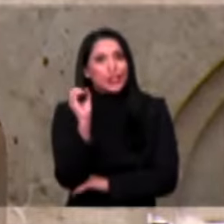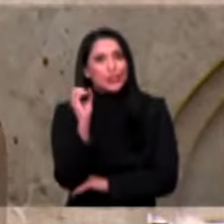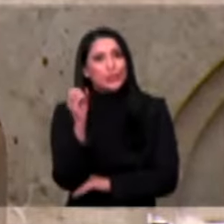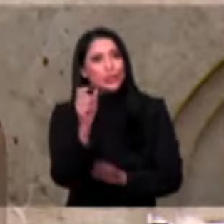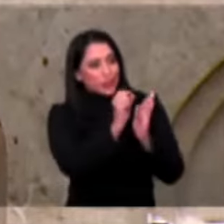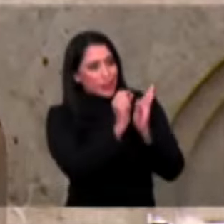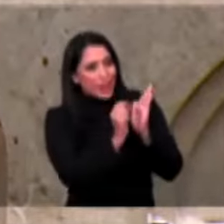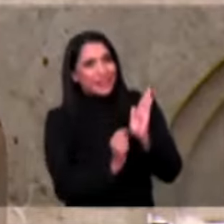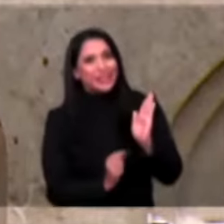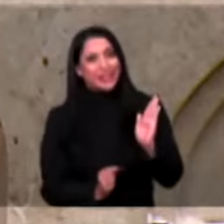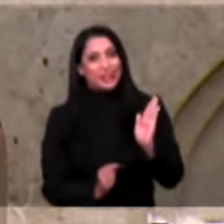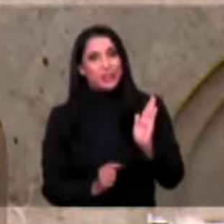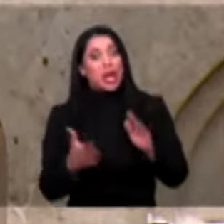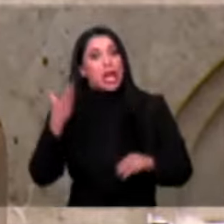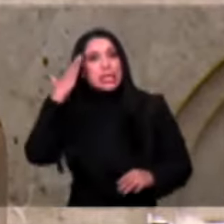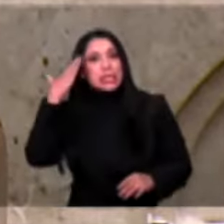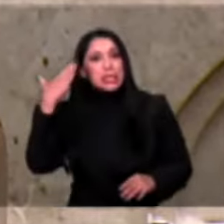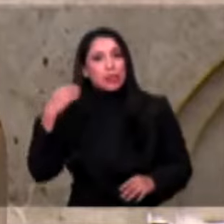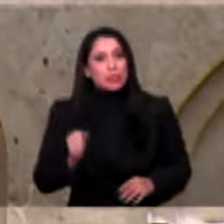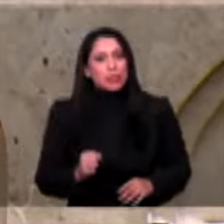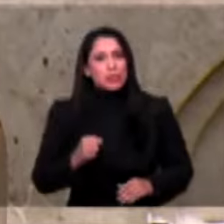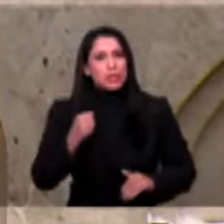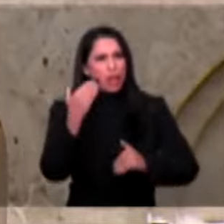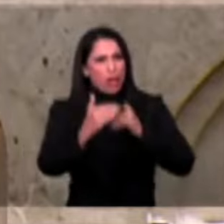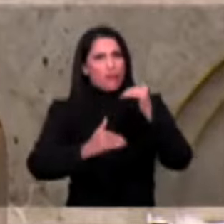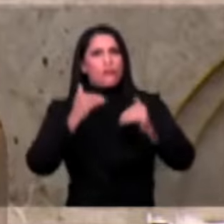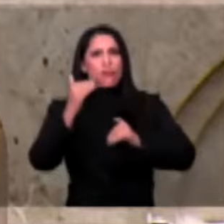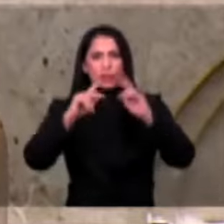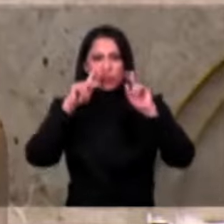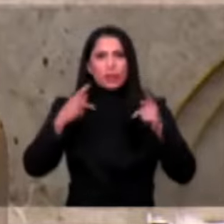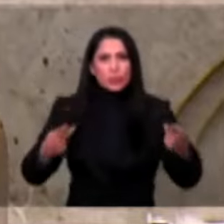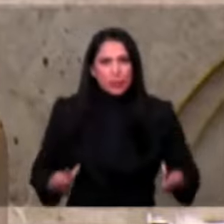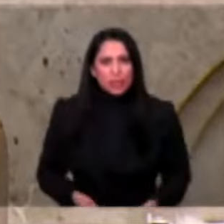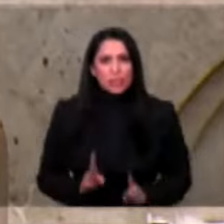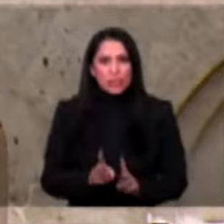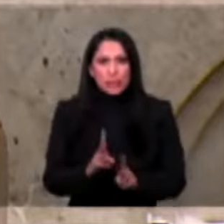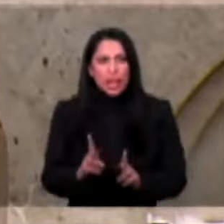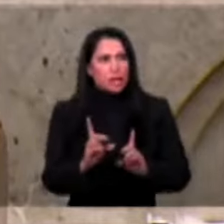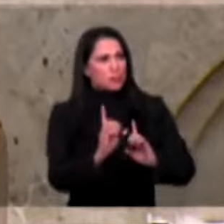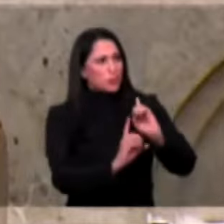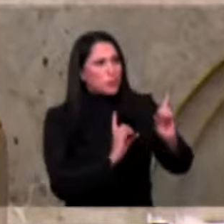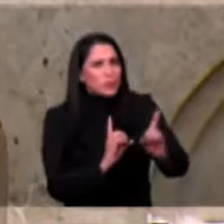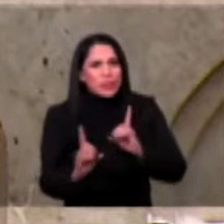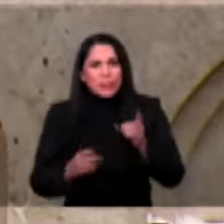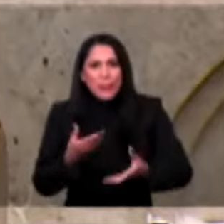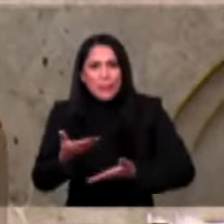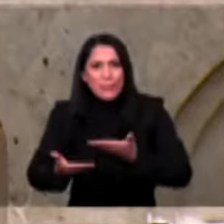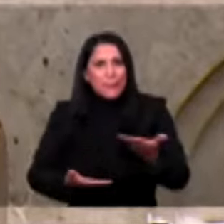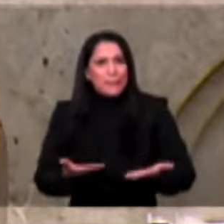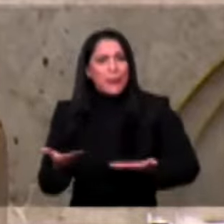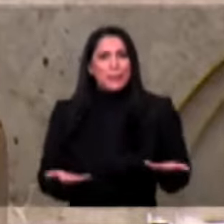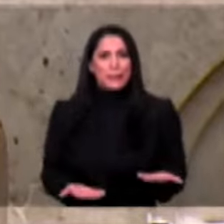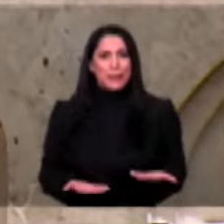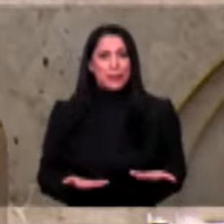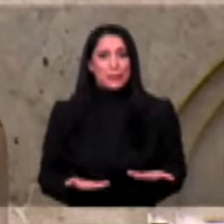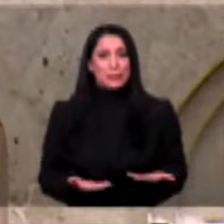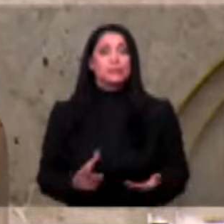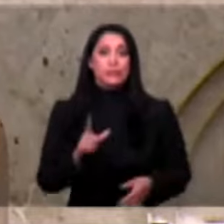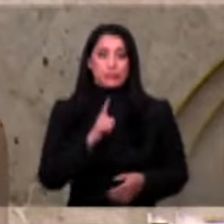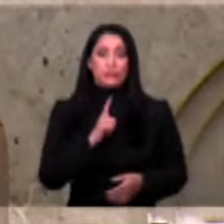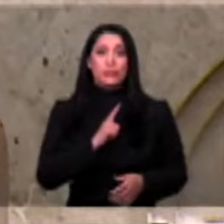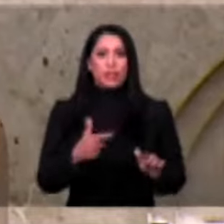Sabemos que a evolução da humanidade se dá em devir permanente, em processo dialético, em atualização necessária